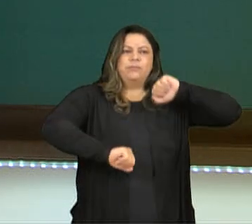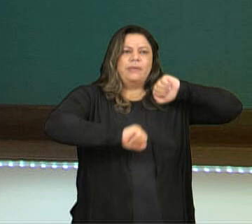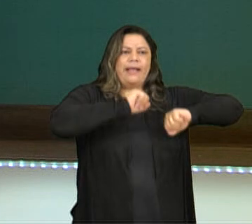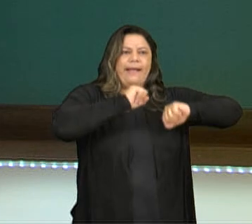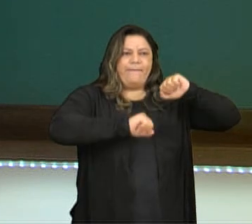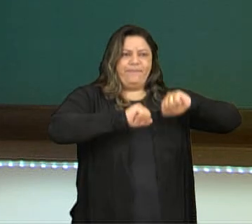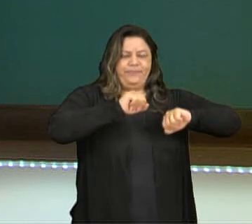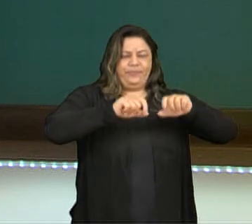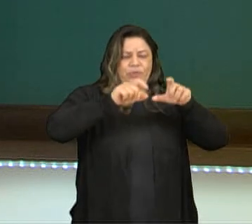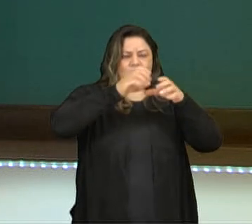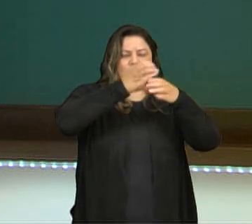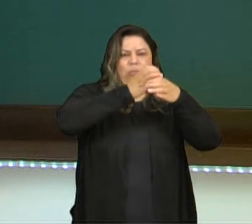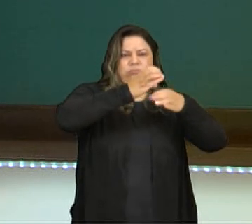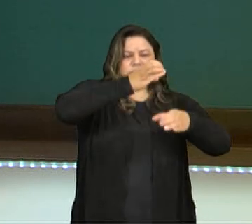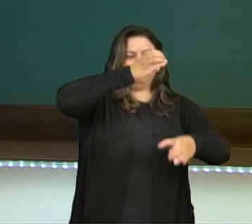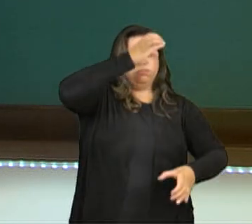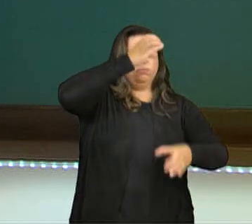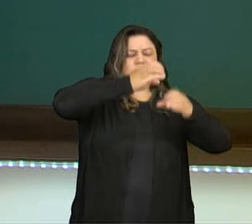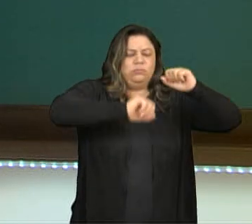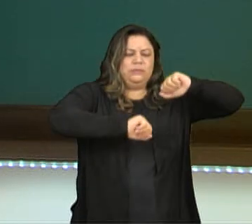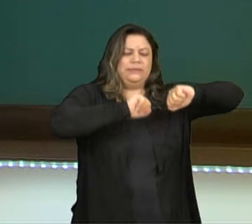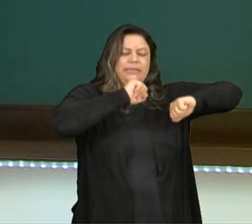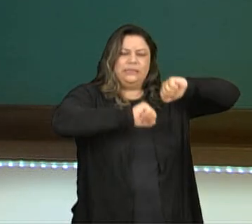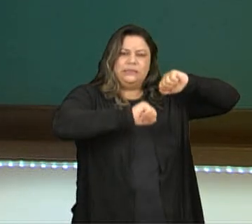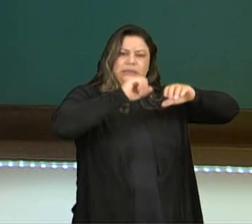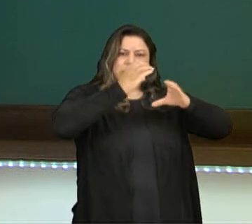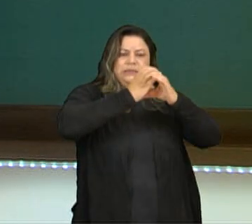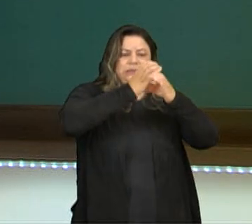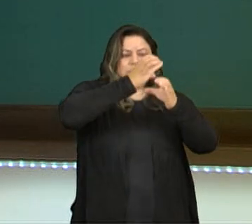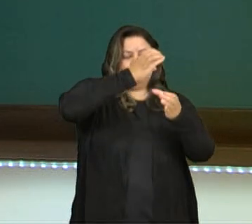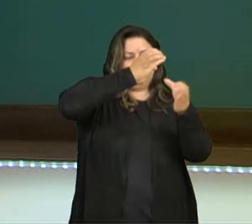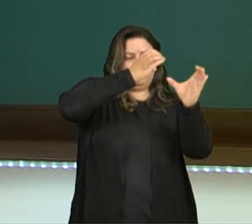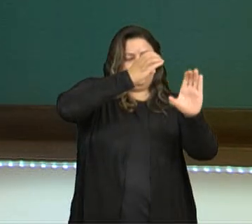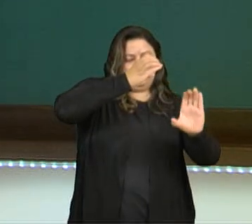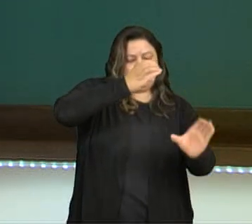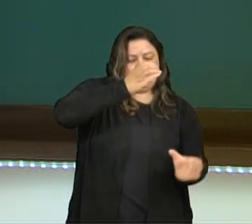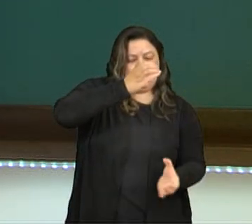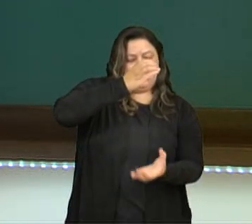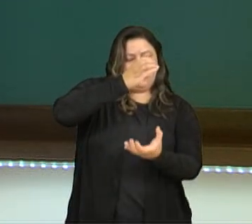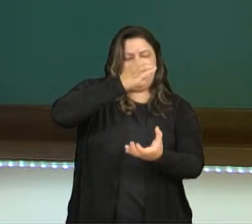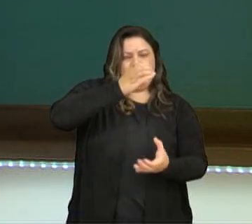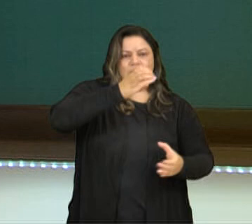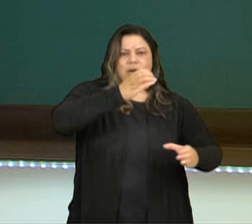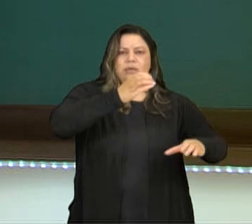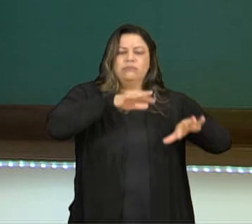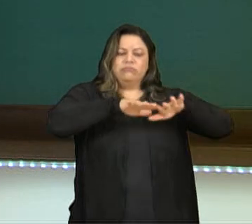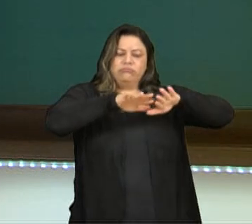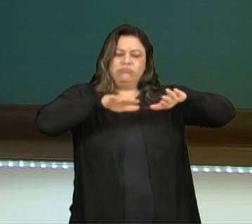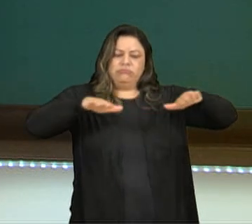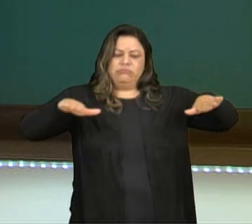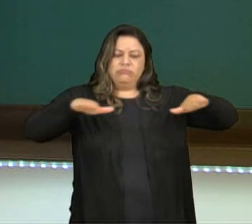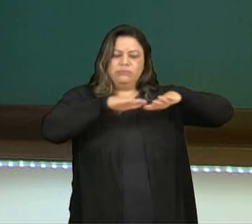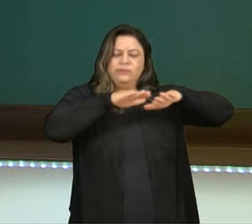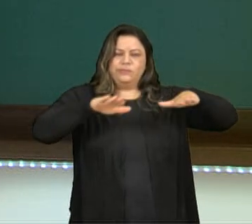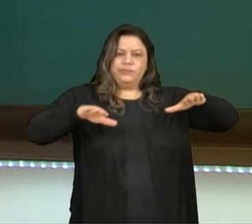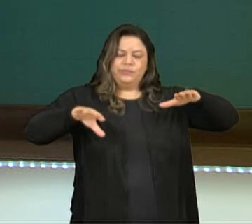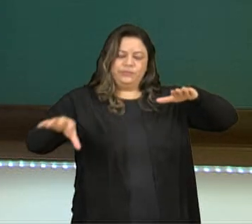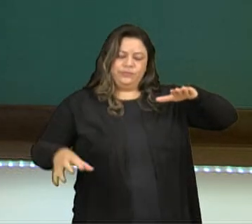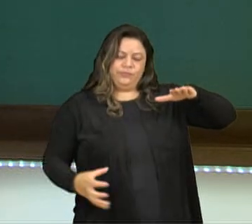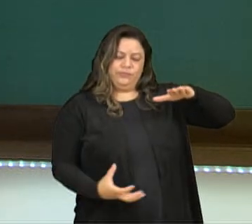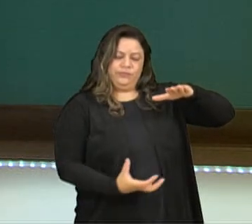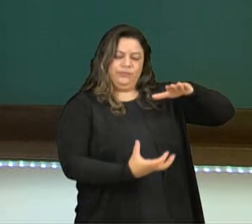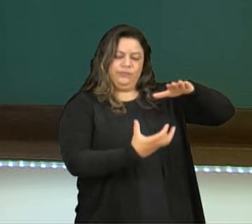tubulações, ser montada ali uma estação, vamos dizer assim, para usar esse calor do interior da Terra,